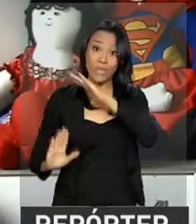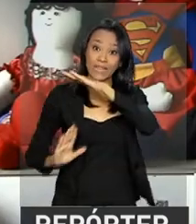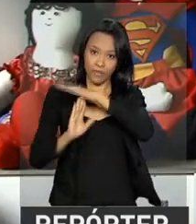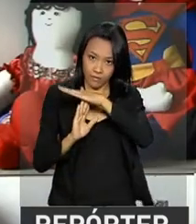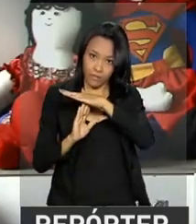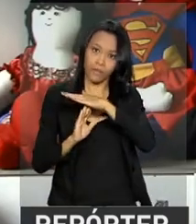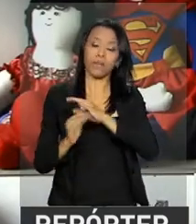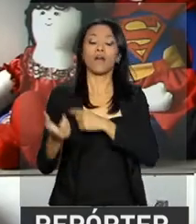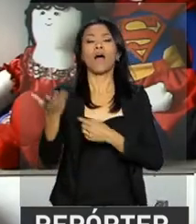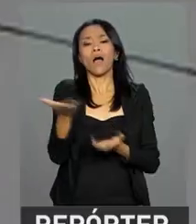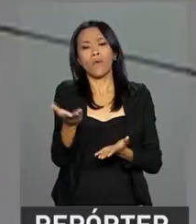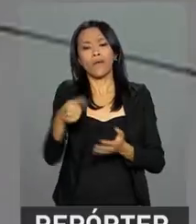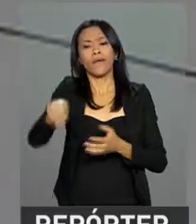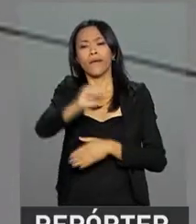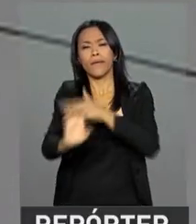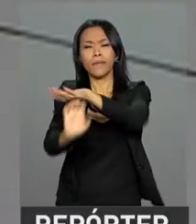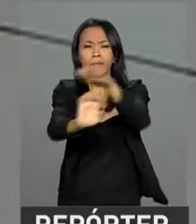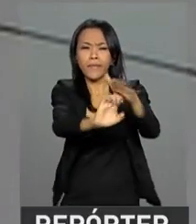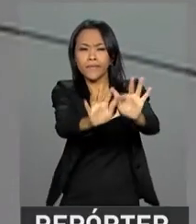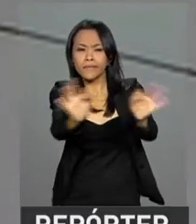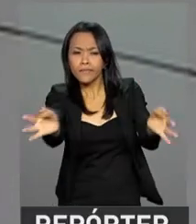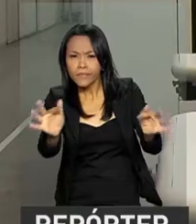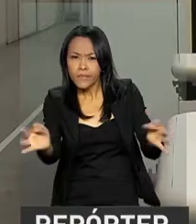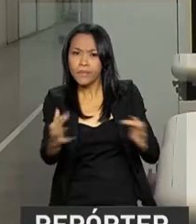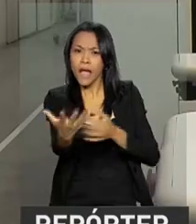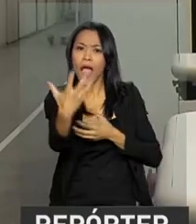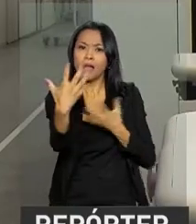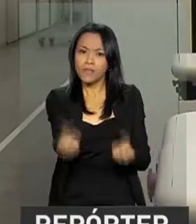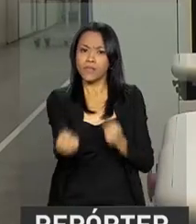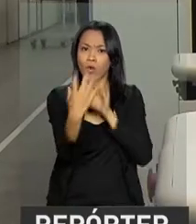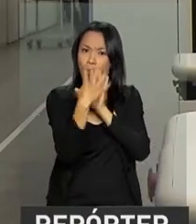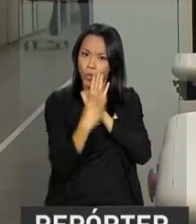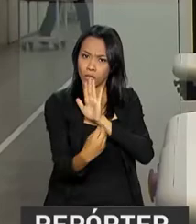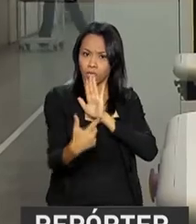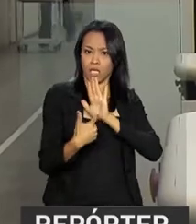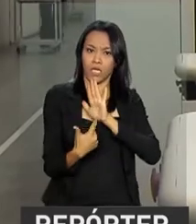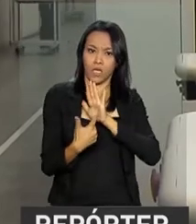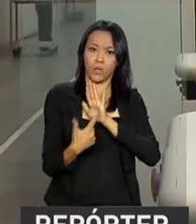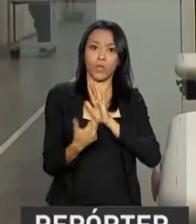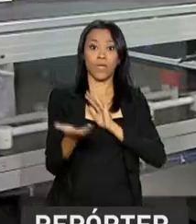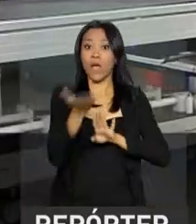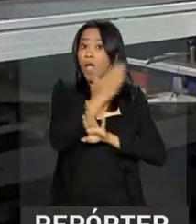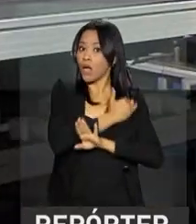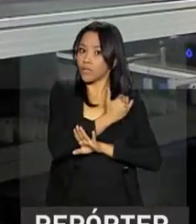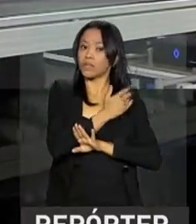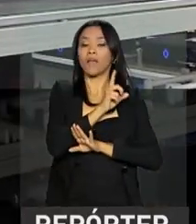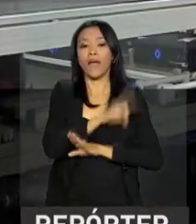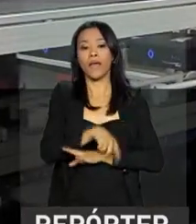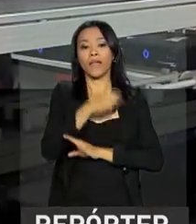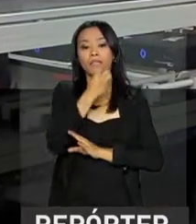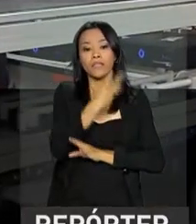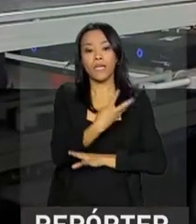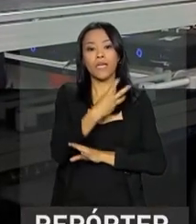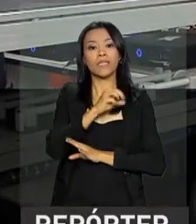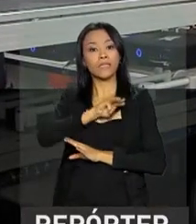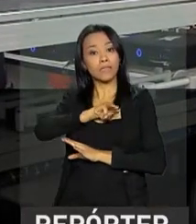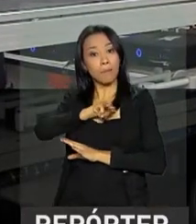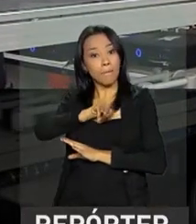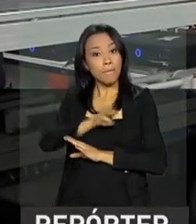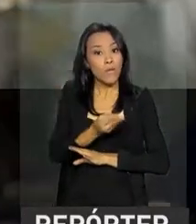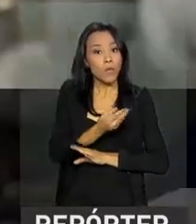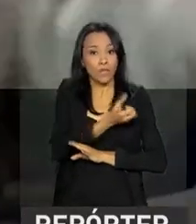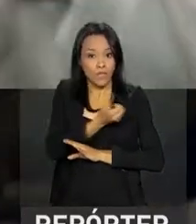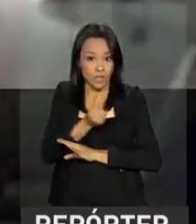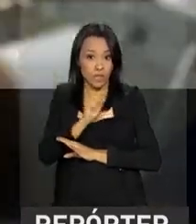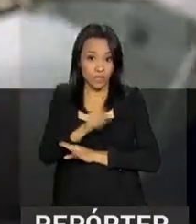empresas de pequeno porte a adesão ao simples que antes tinha teto de faturamento anual de três milhões e seiscentos